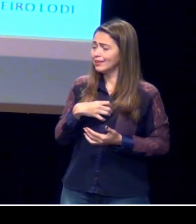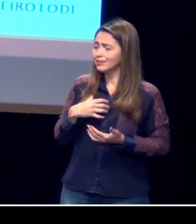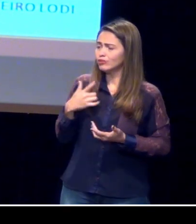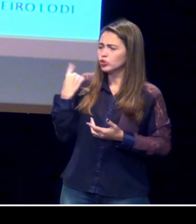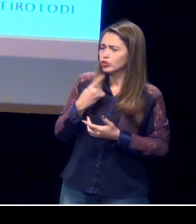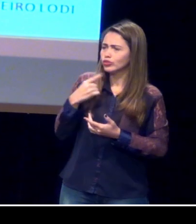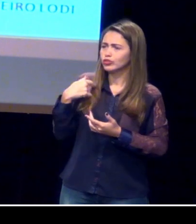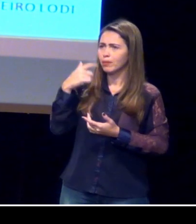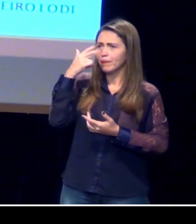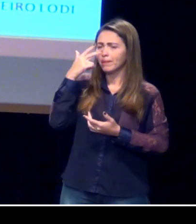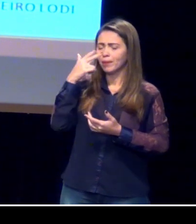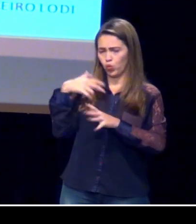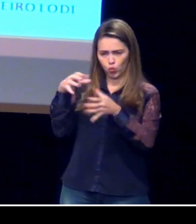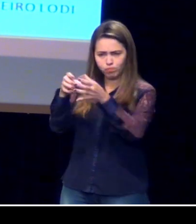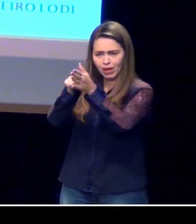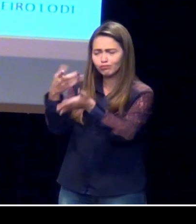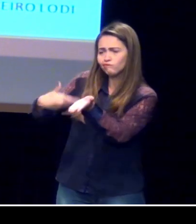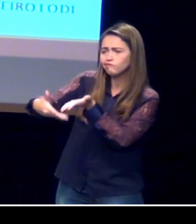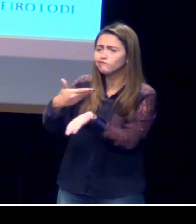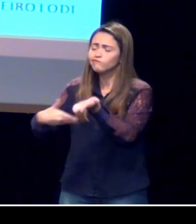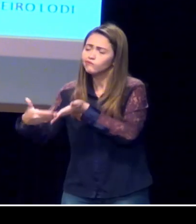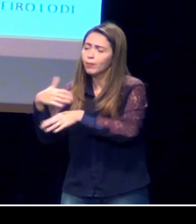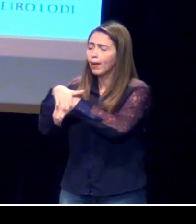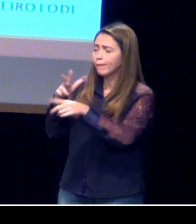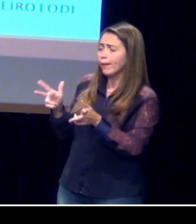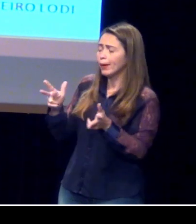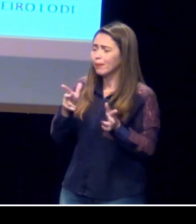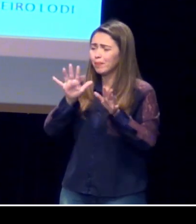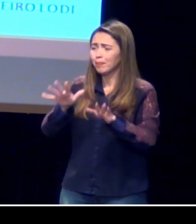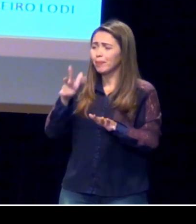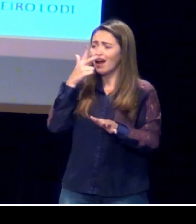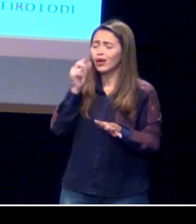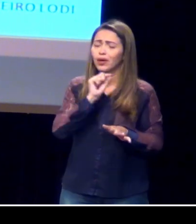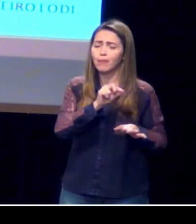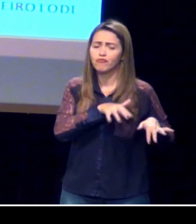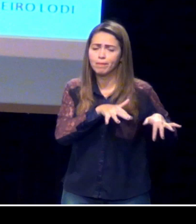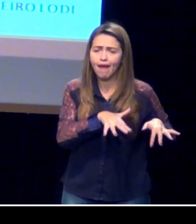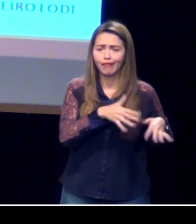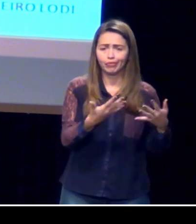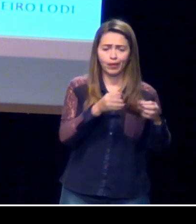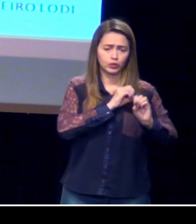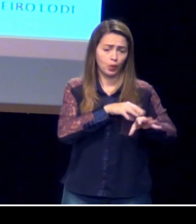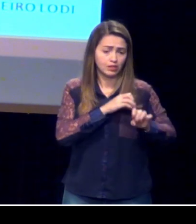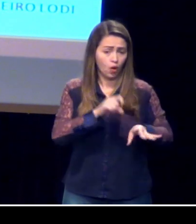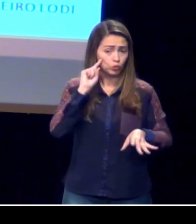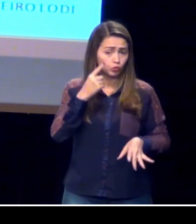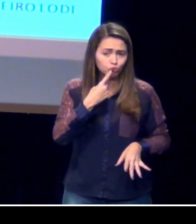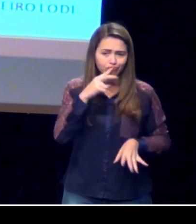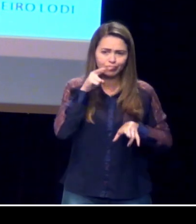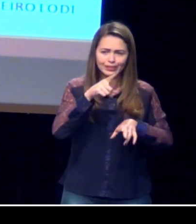sempre conversando com os nossos grupos e parece que o movimento, a educação de surdos frente